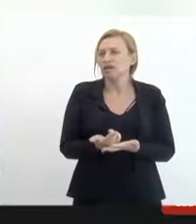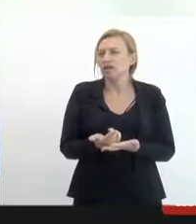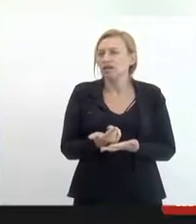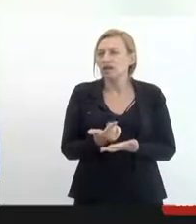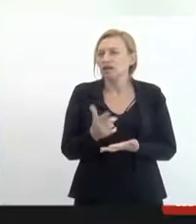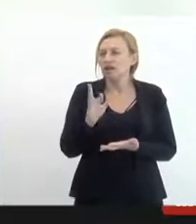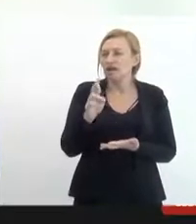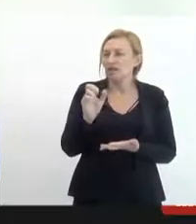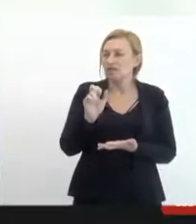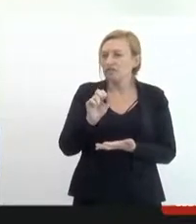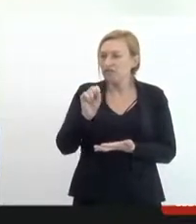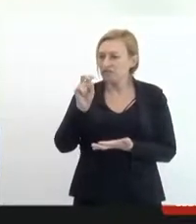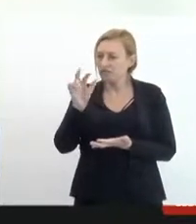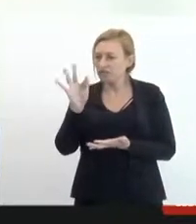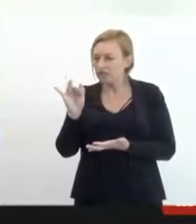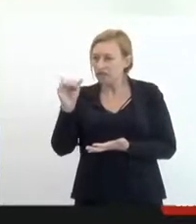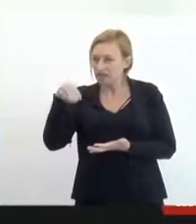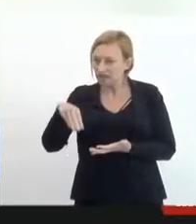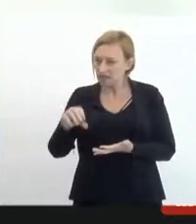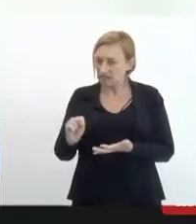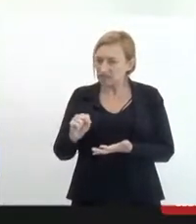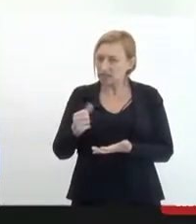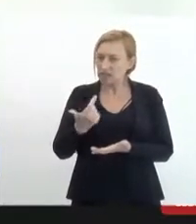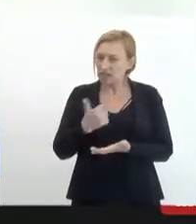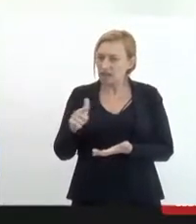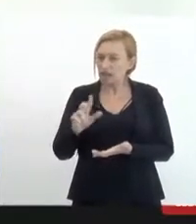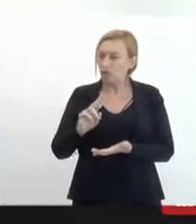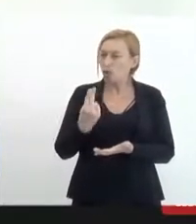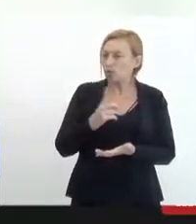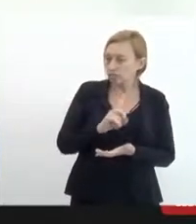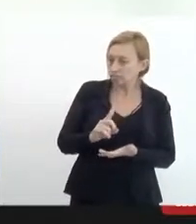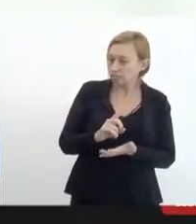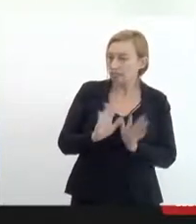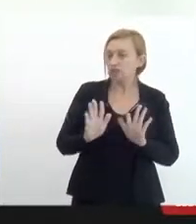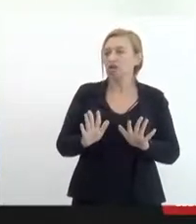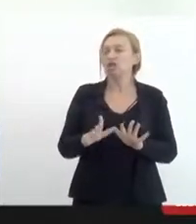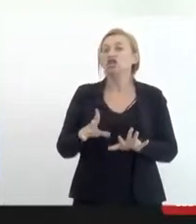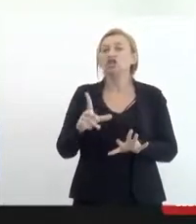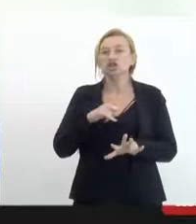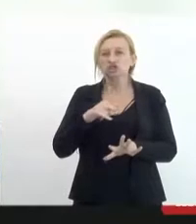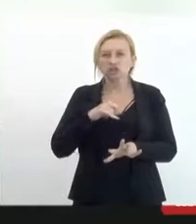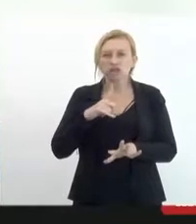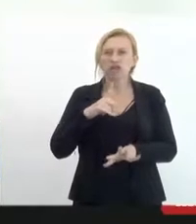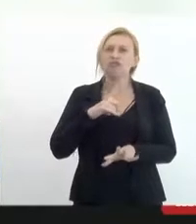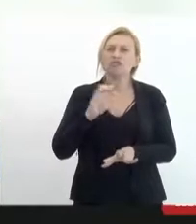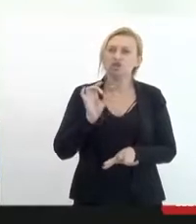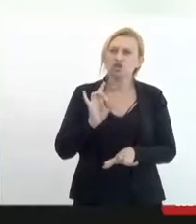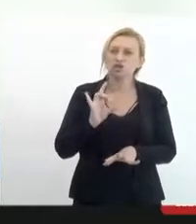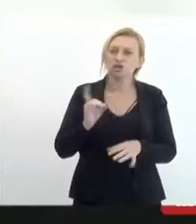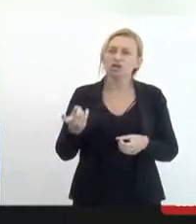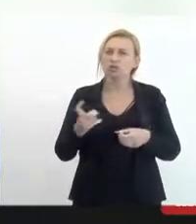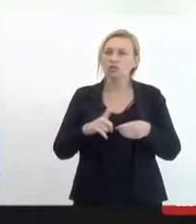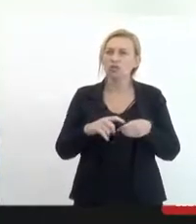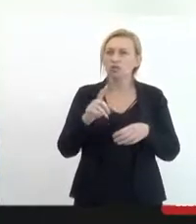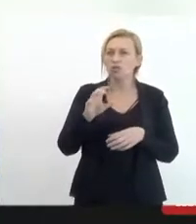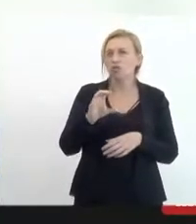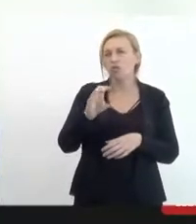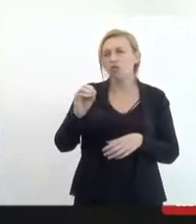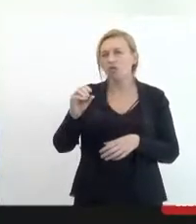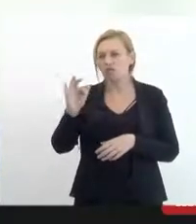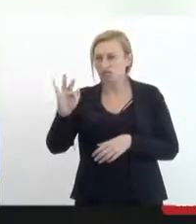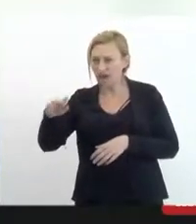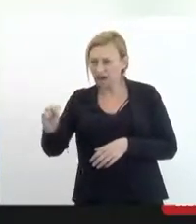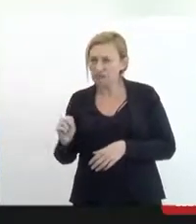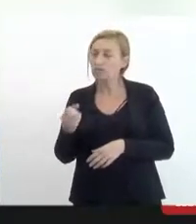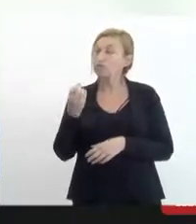Refis. E esse Refis só surgiu, né, porque houve um convênio com o FAS. E, como